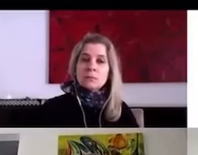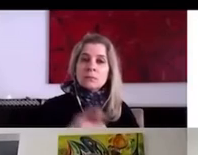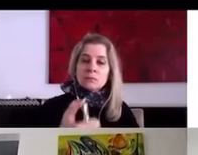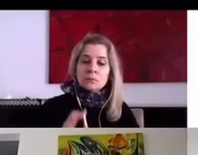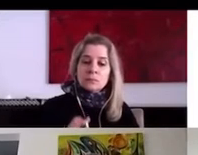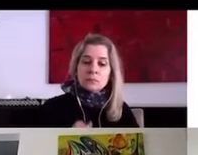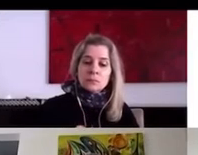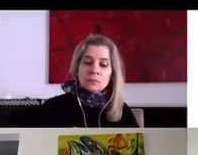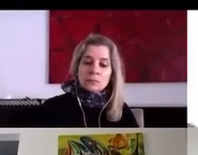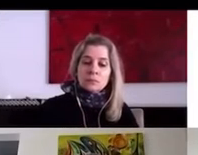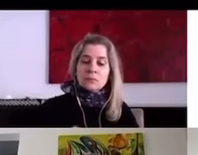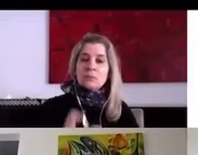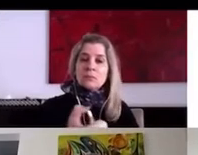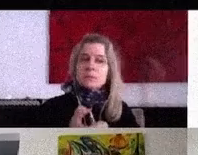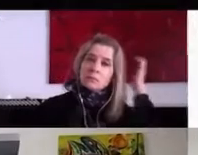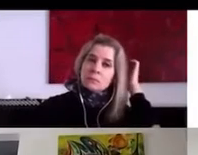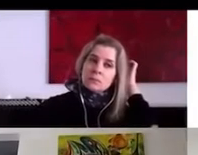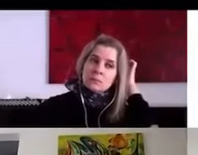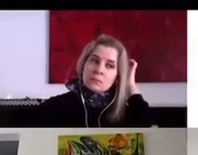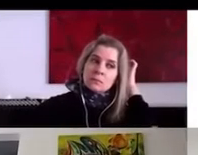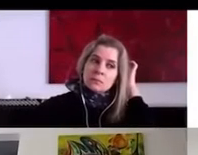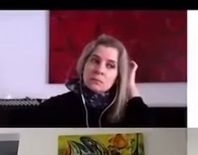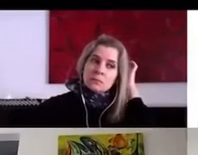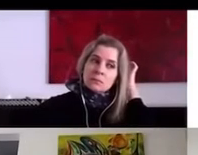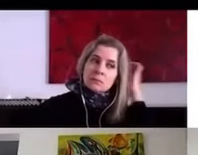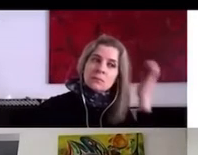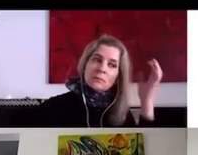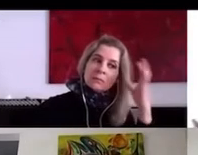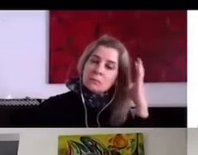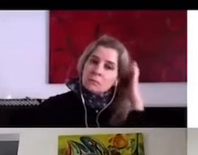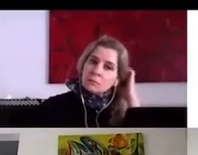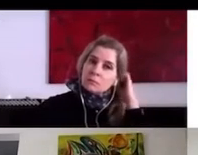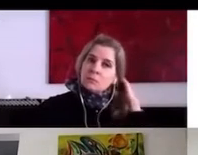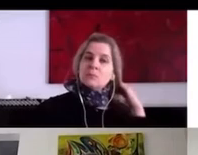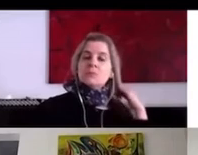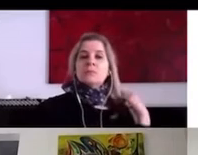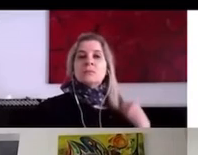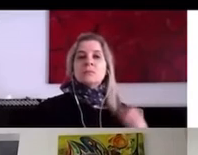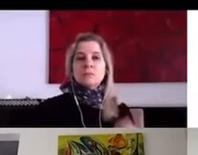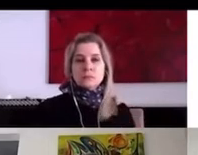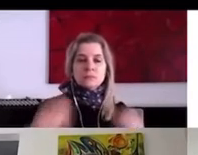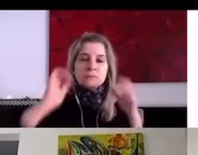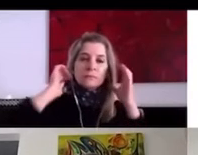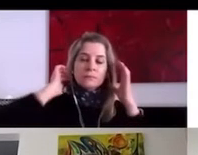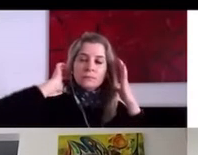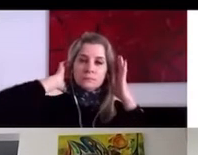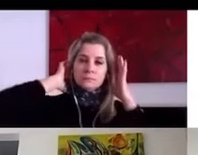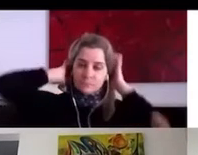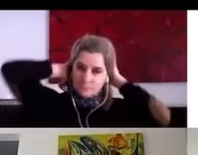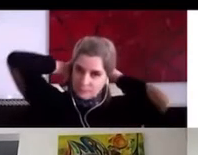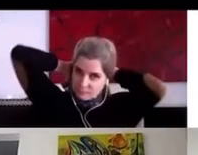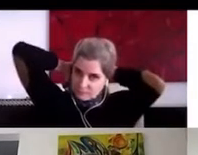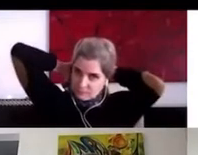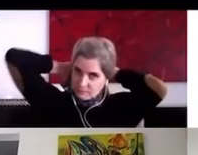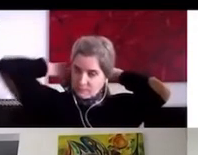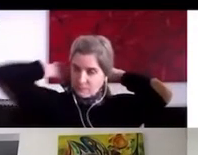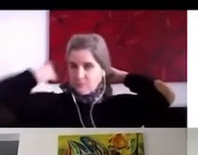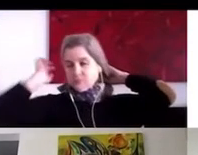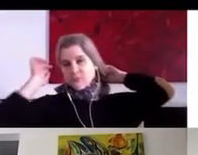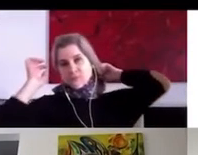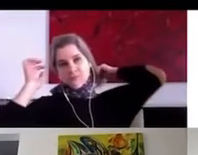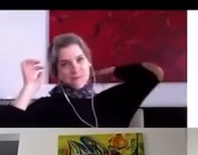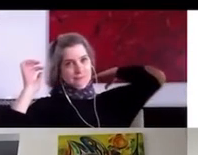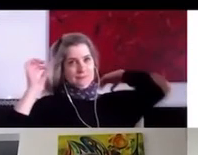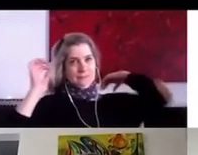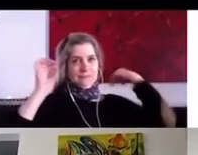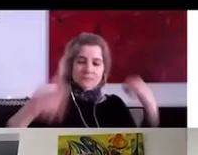E eu convidei a senhora a sentar e depois de passar aquele momento de cortesia, fiz a primeira pergunta, que é sempre a